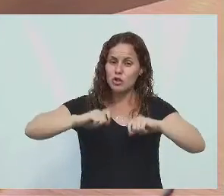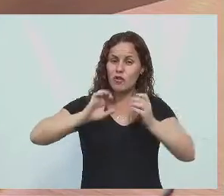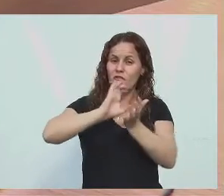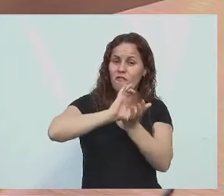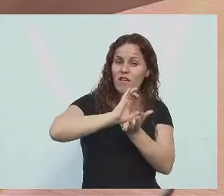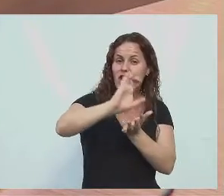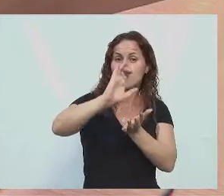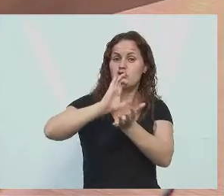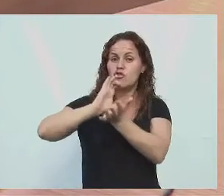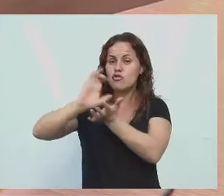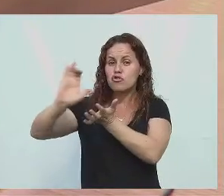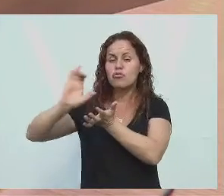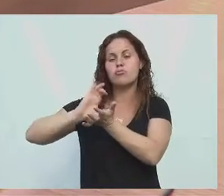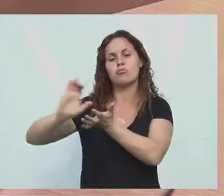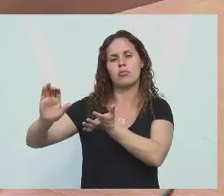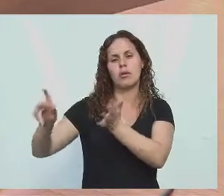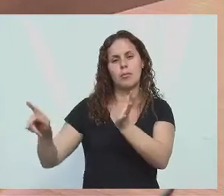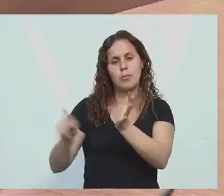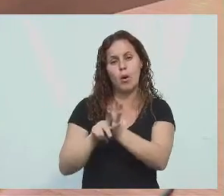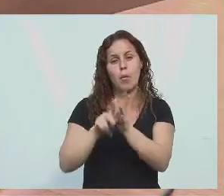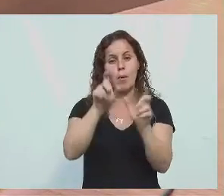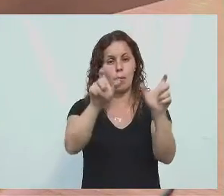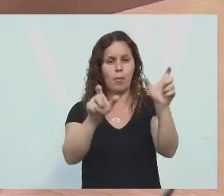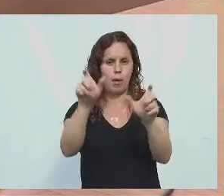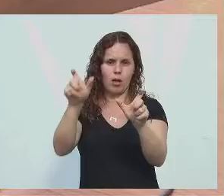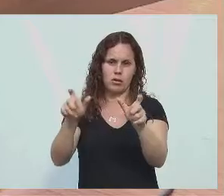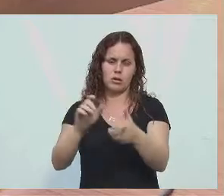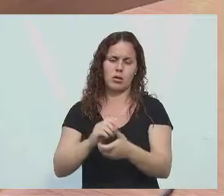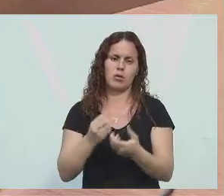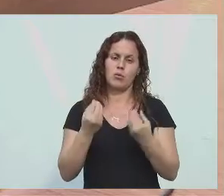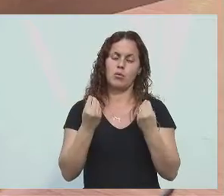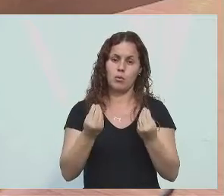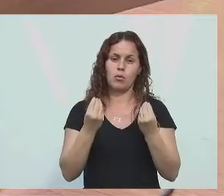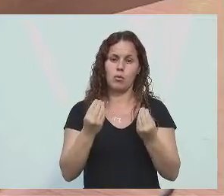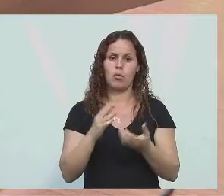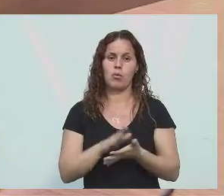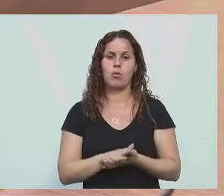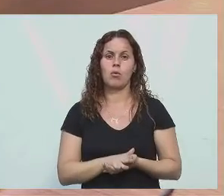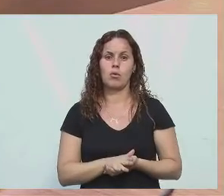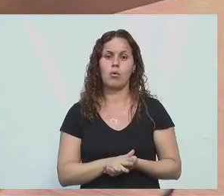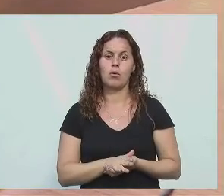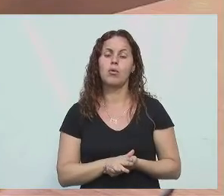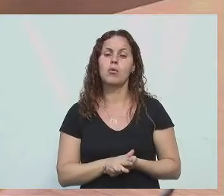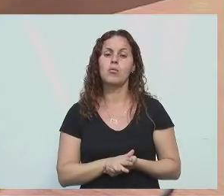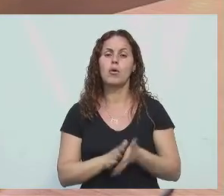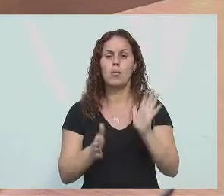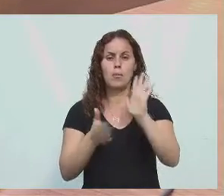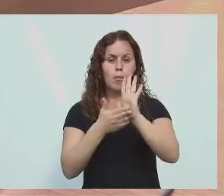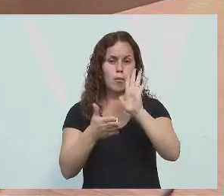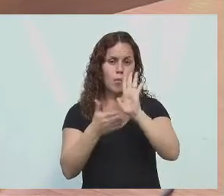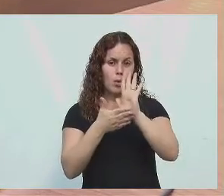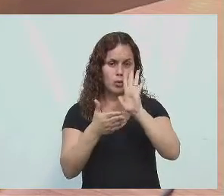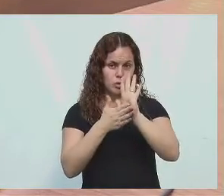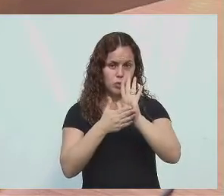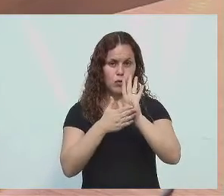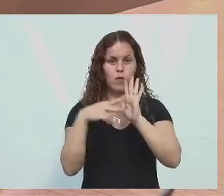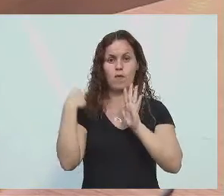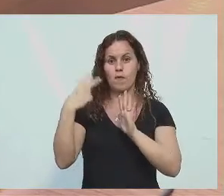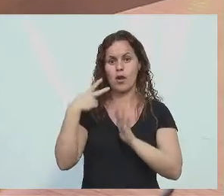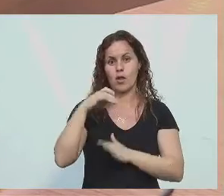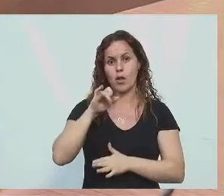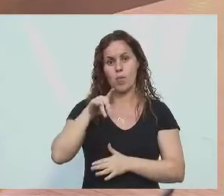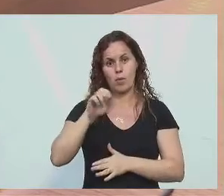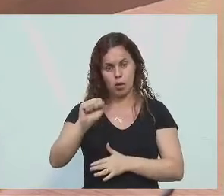em ações para a população, como o caso do AI, que foi proposto aqui pelo vereador professor